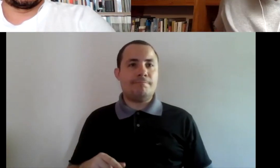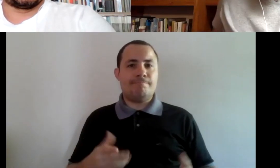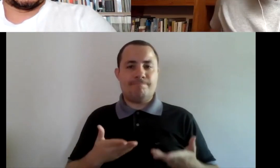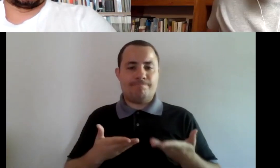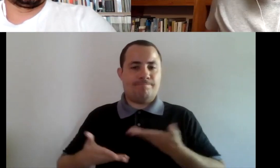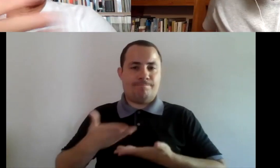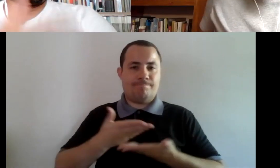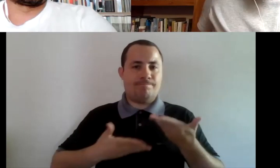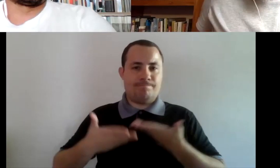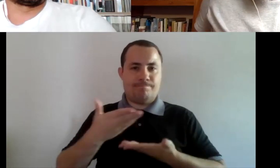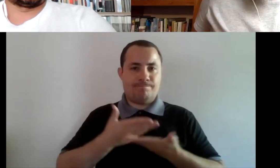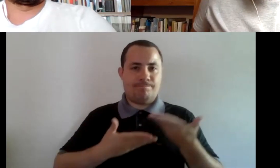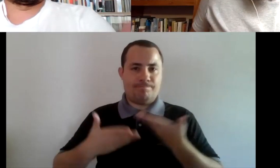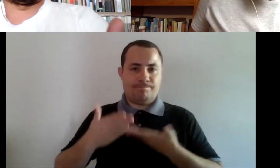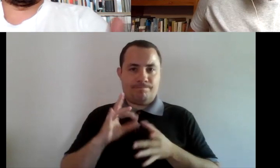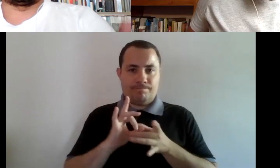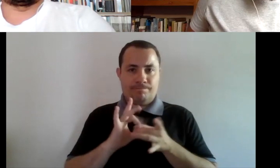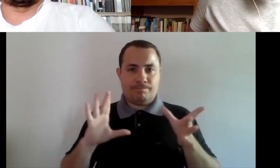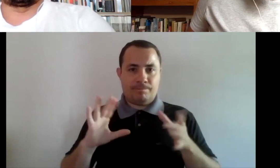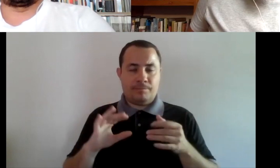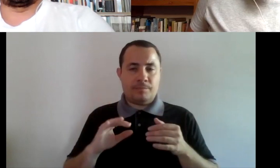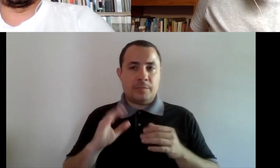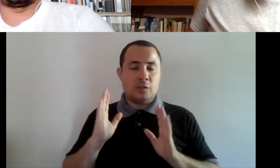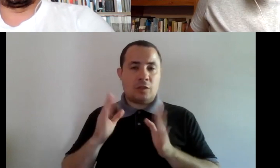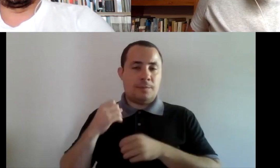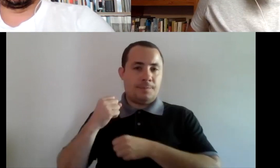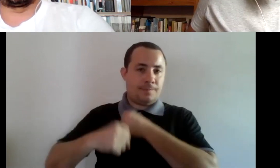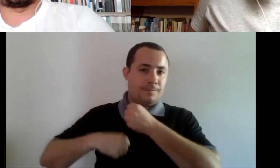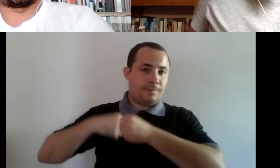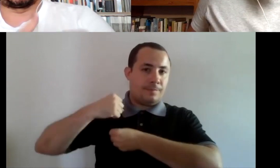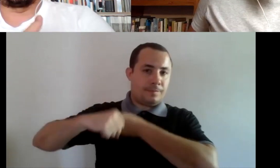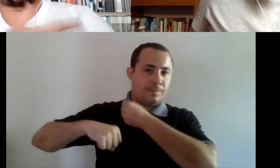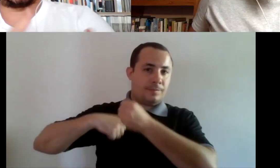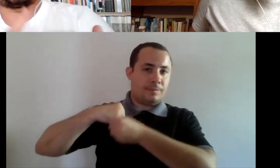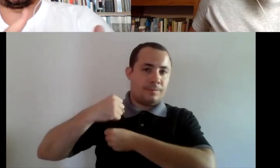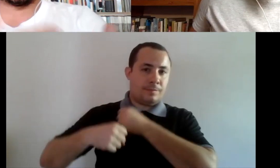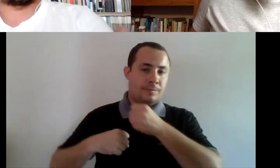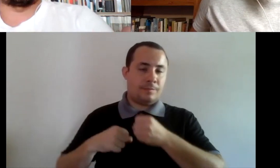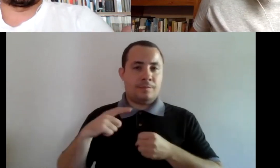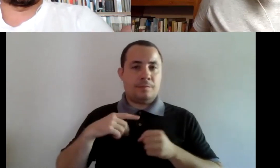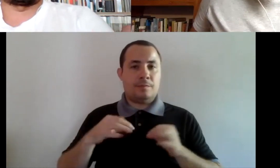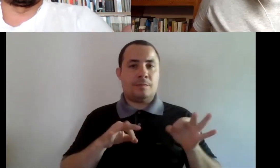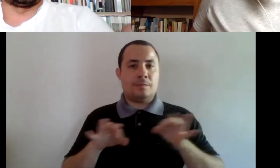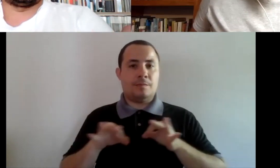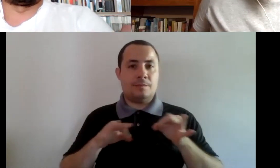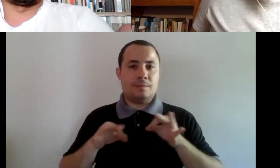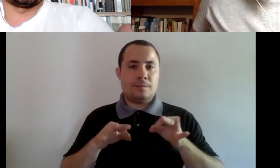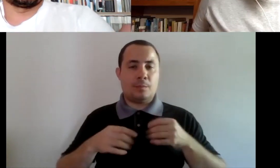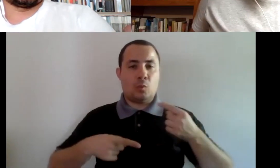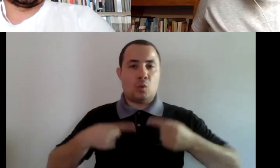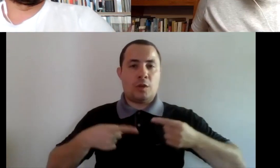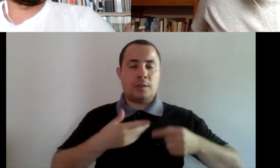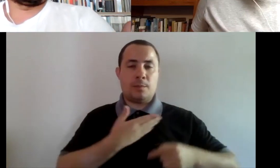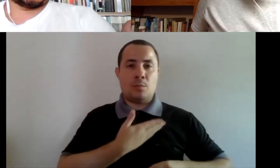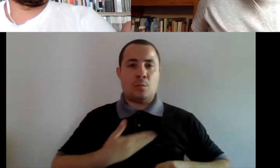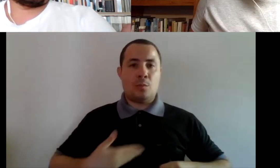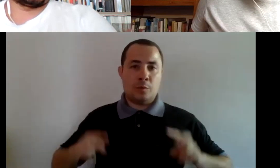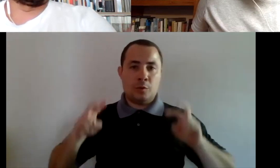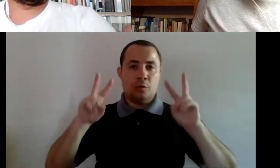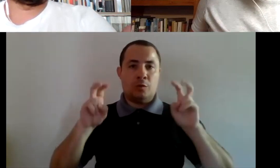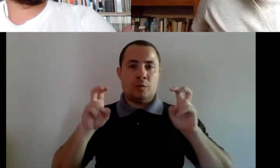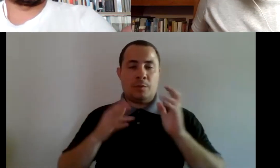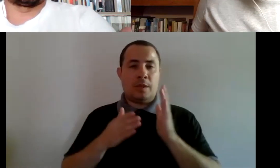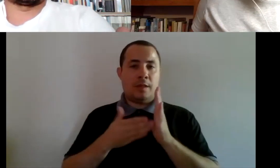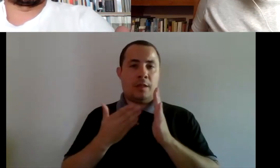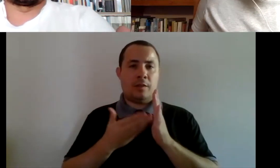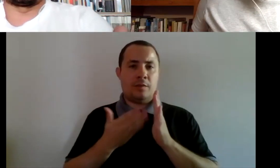questão. Nos últimos anos, você teve os programas, né, as políticas públicas para o livro, elas ocuparam um papel